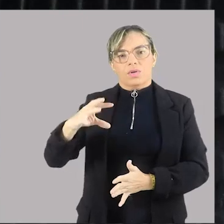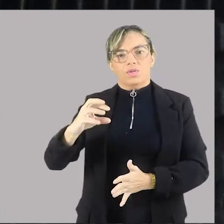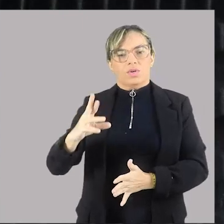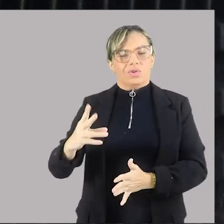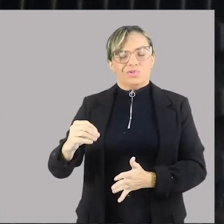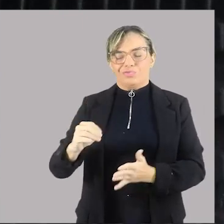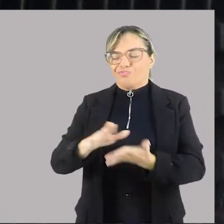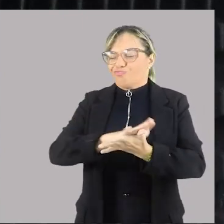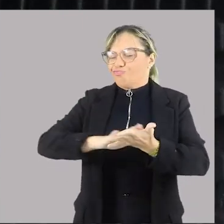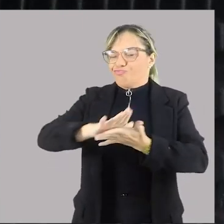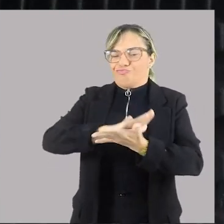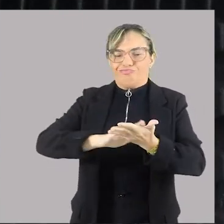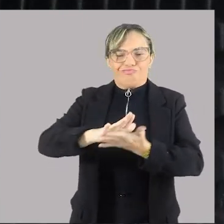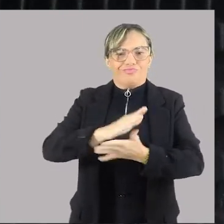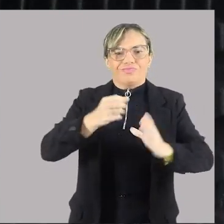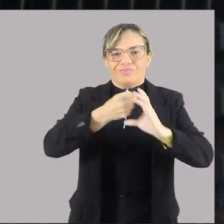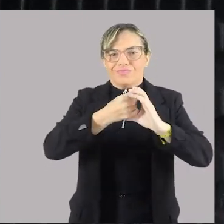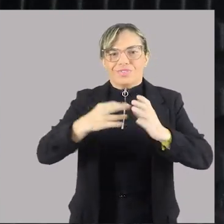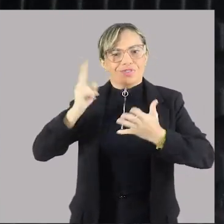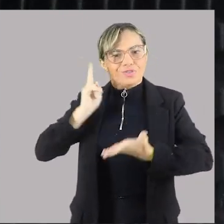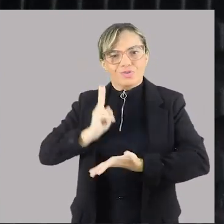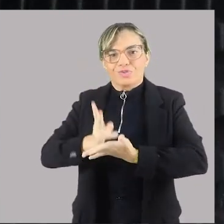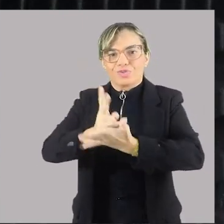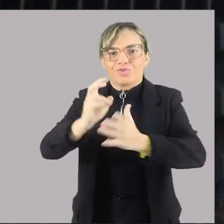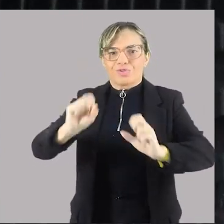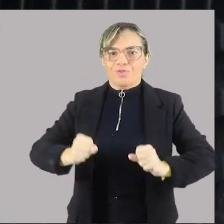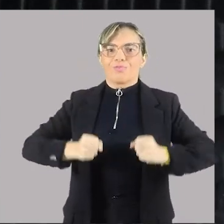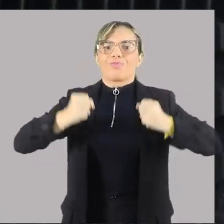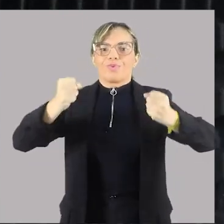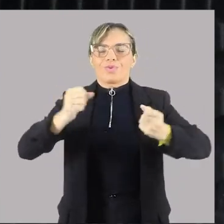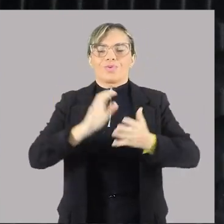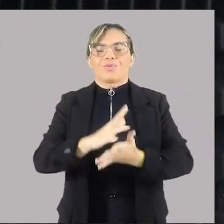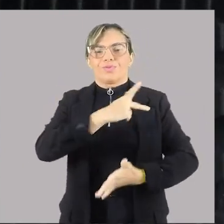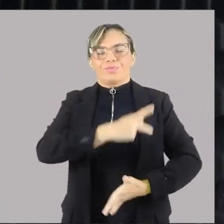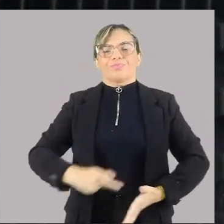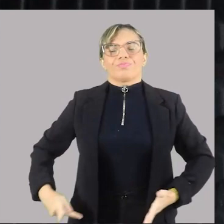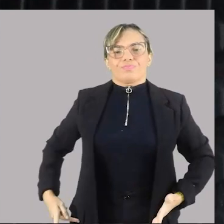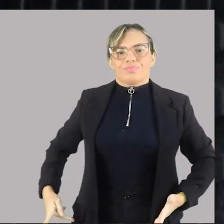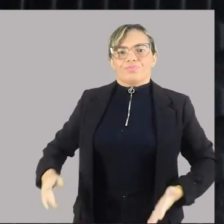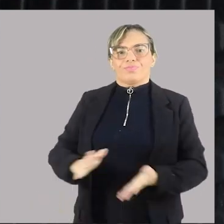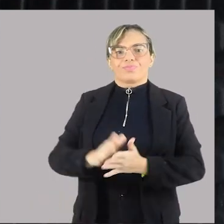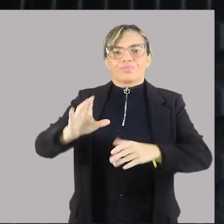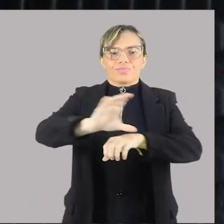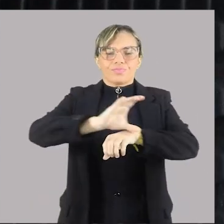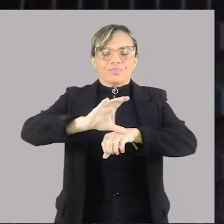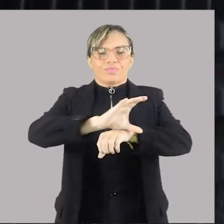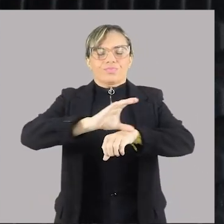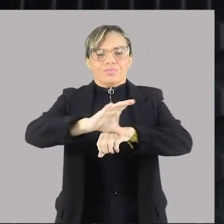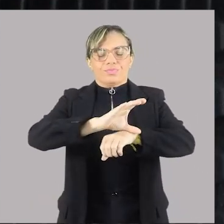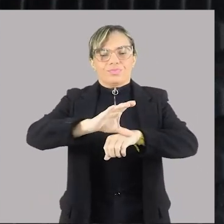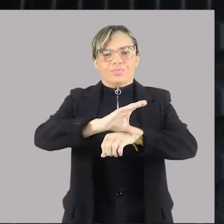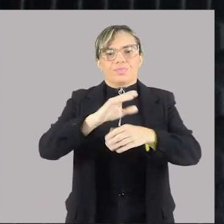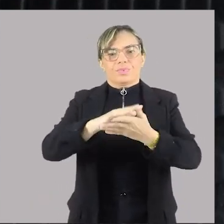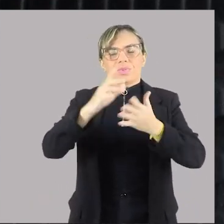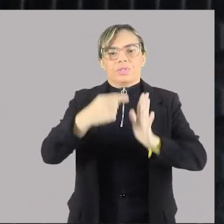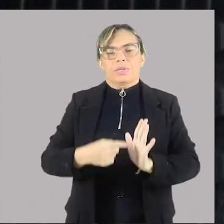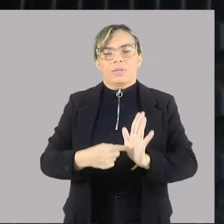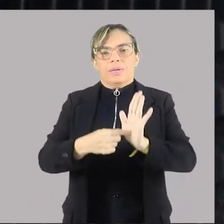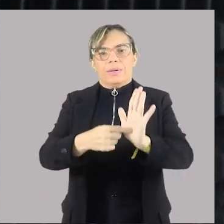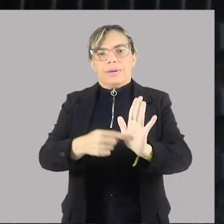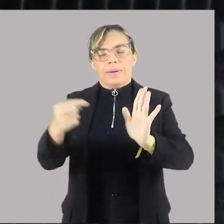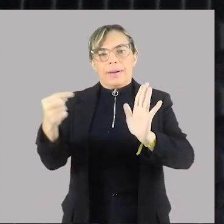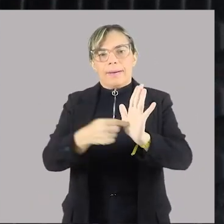provisório, porque Vargas vai continuar no poder, o governo constitucional, que nos mostrou